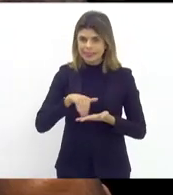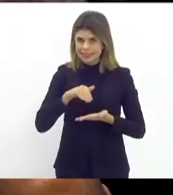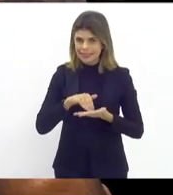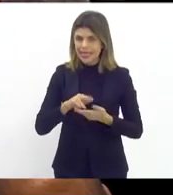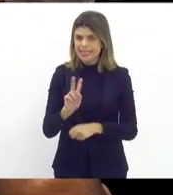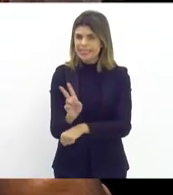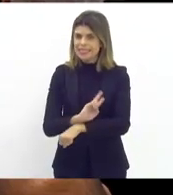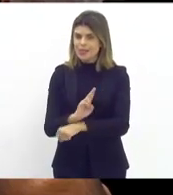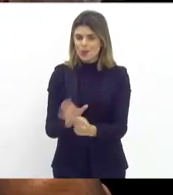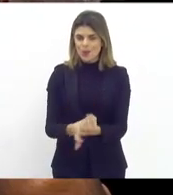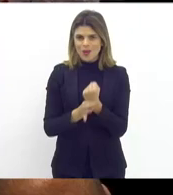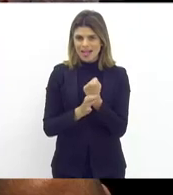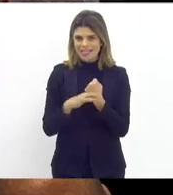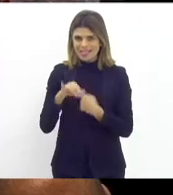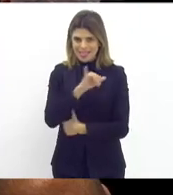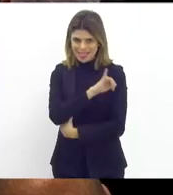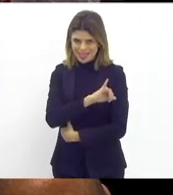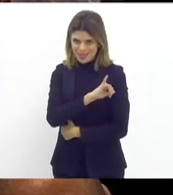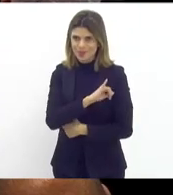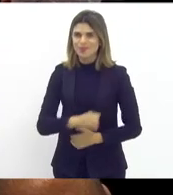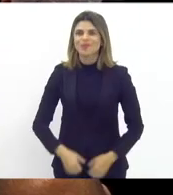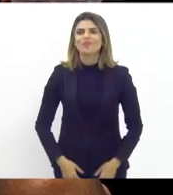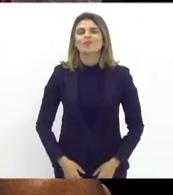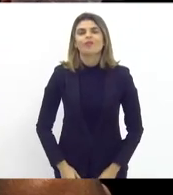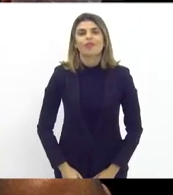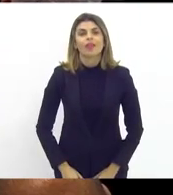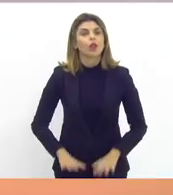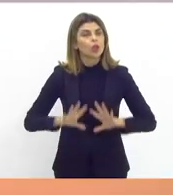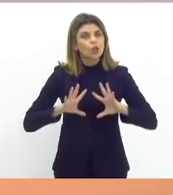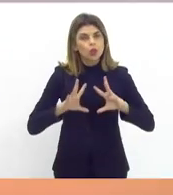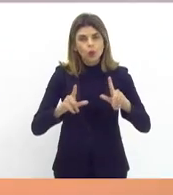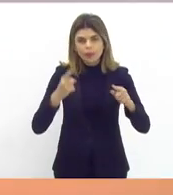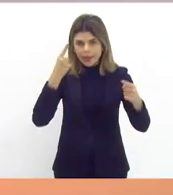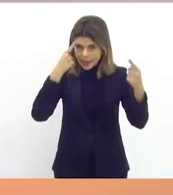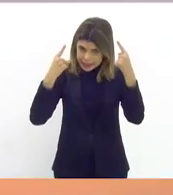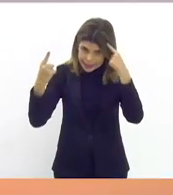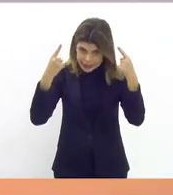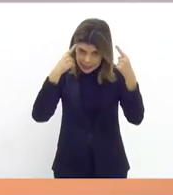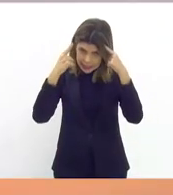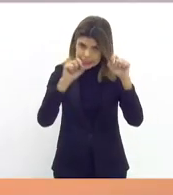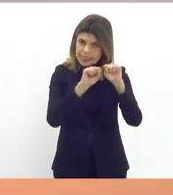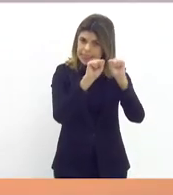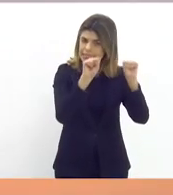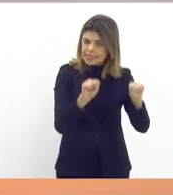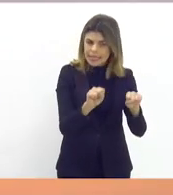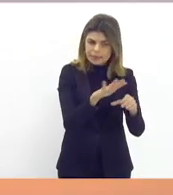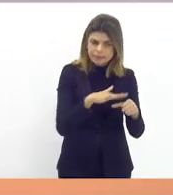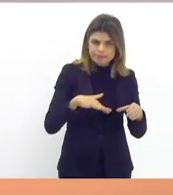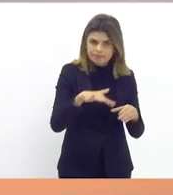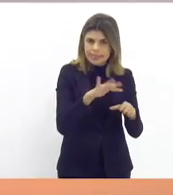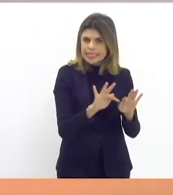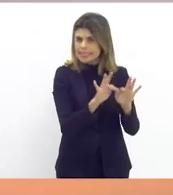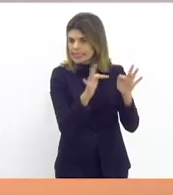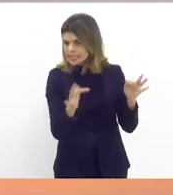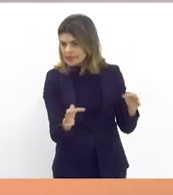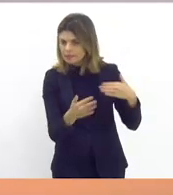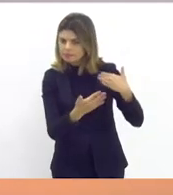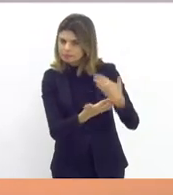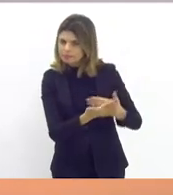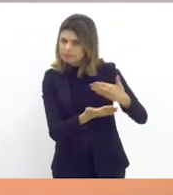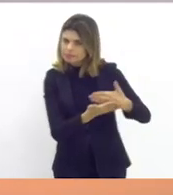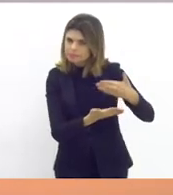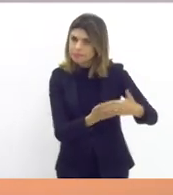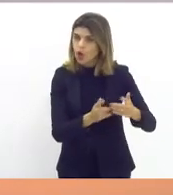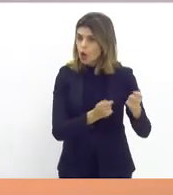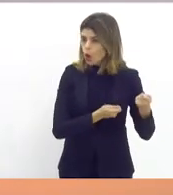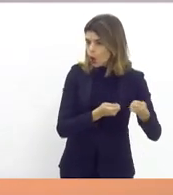vai. Eu assim, toda parte. Obviamente, agora, a ideia, com um sistema muito simples, vai se manter toda a parte de controle,